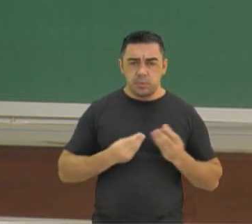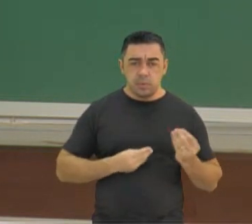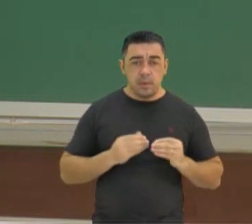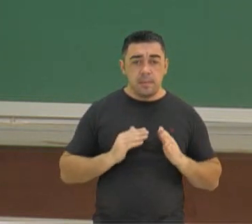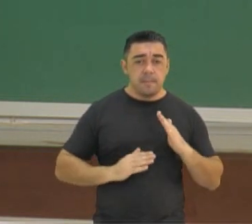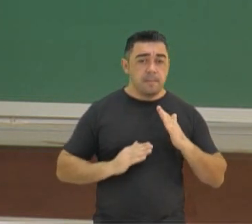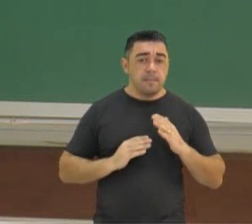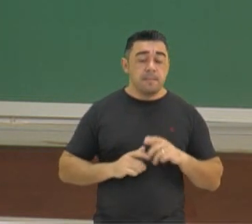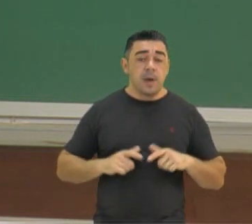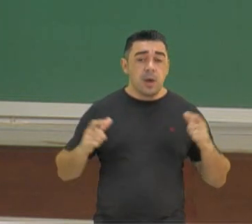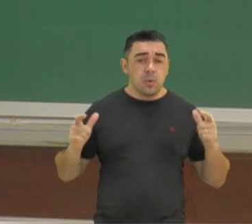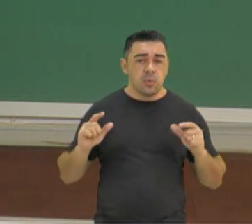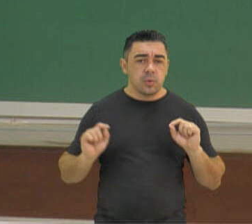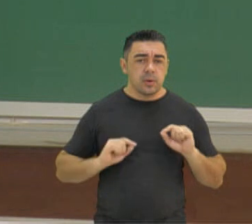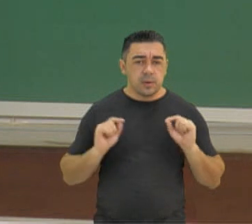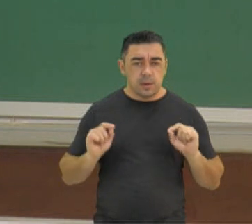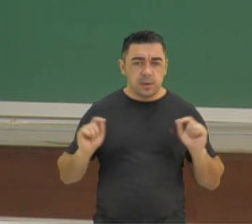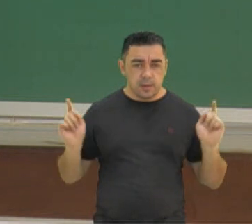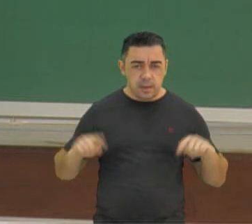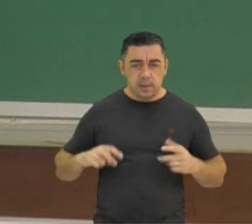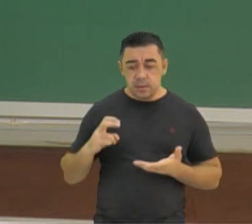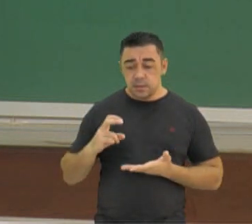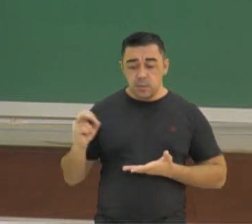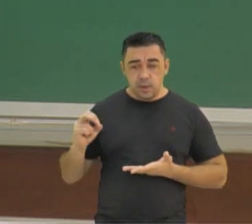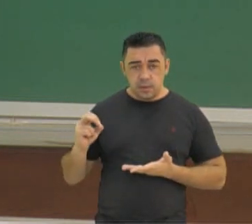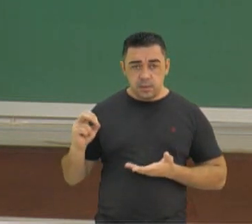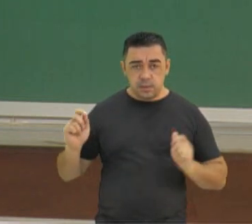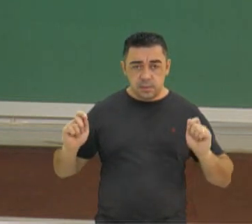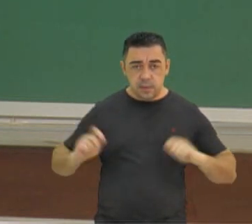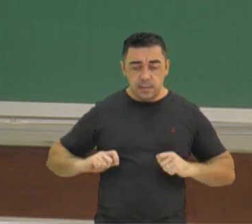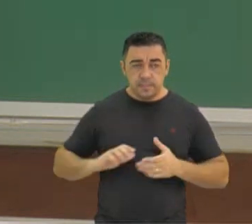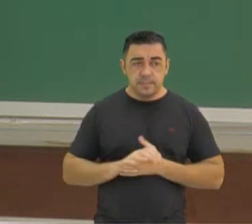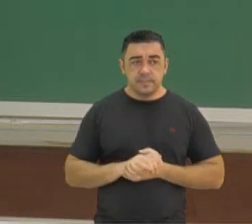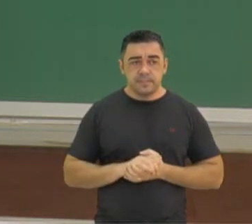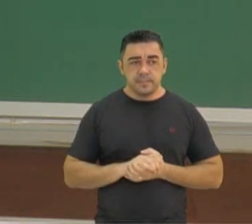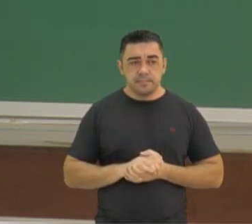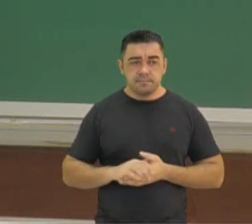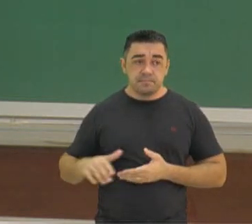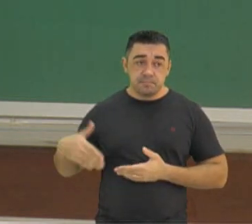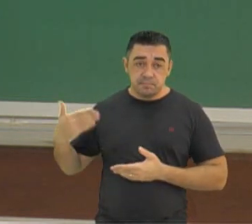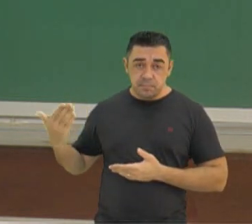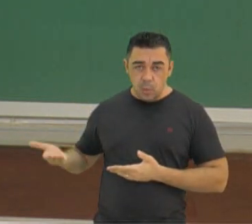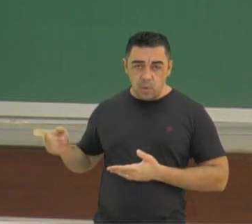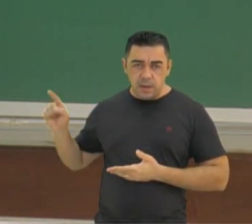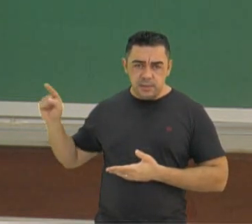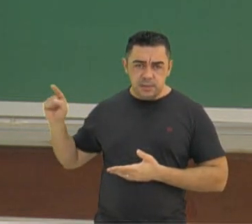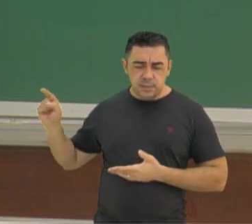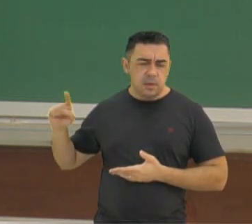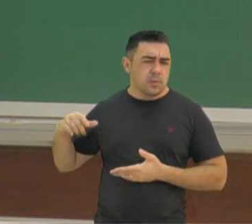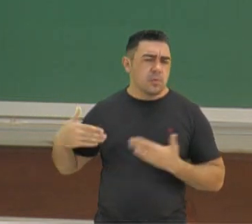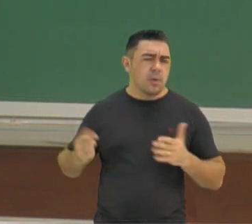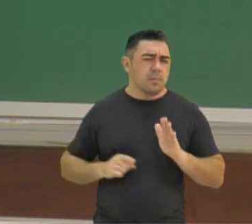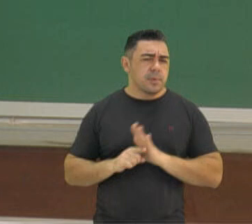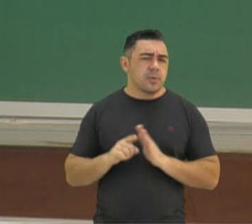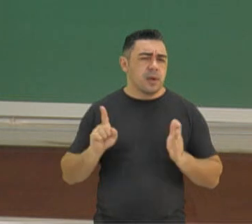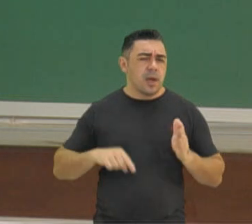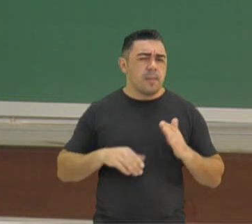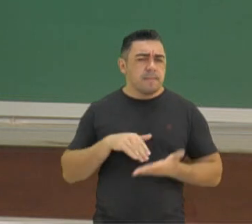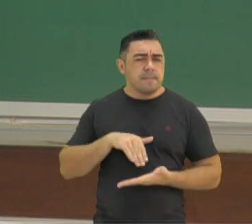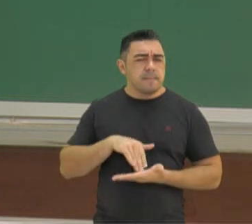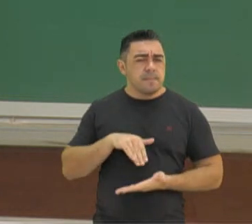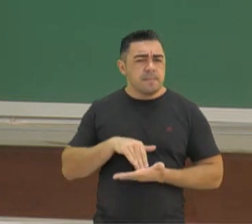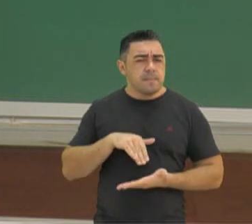maior número possível de cédulas de 50 reais. Nessas condições, qual é o número mínimo